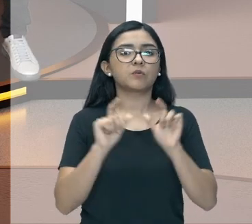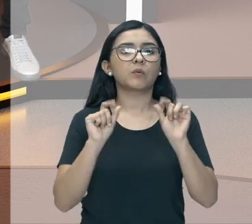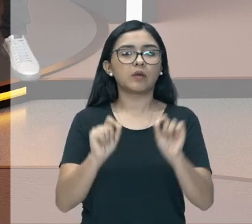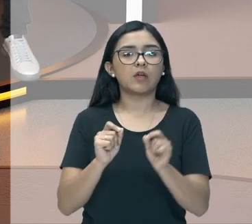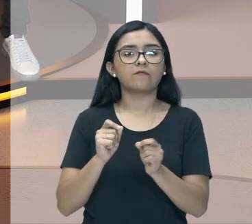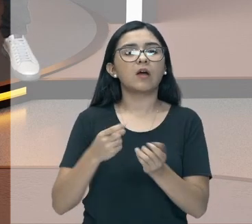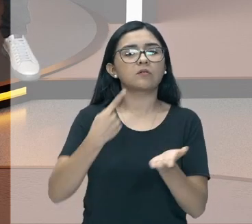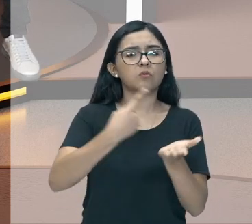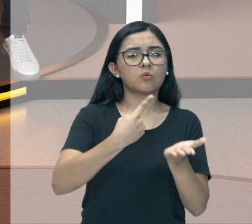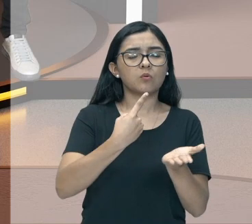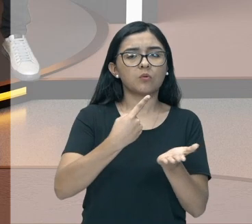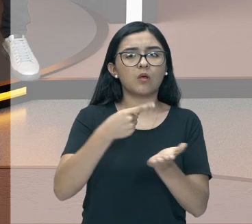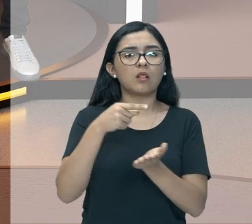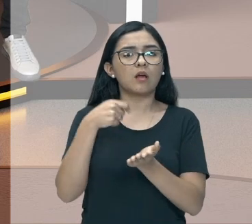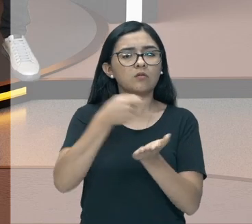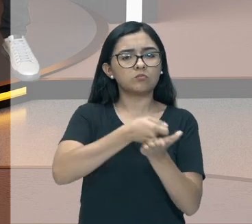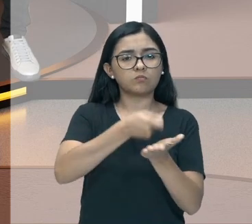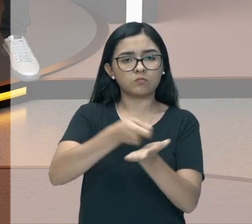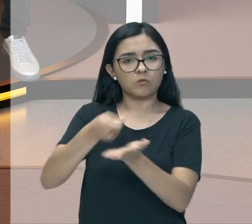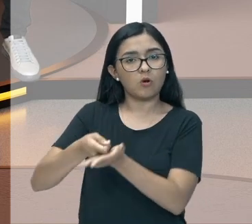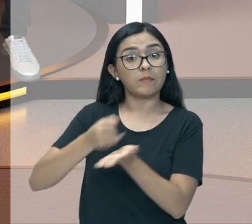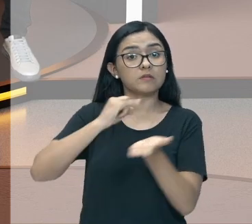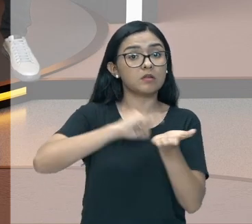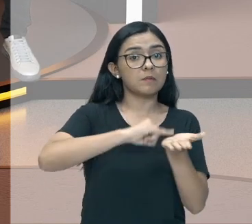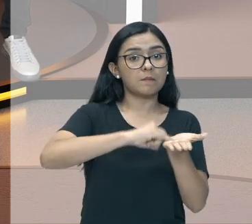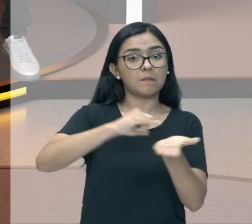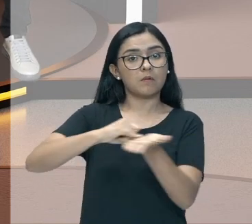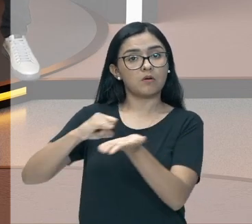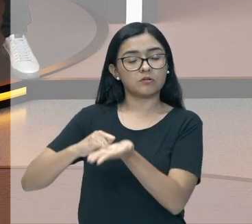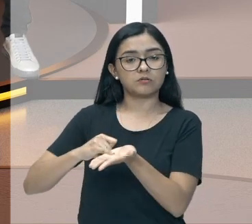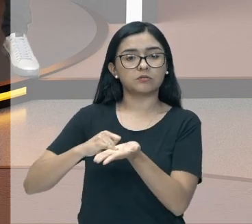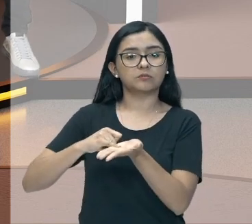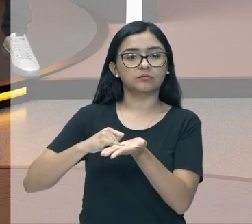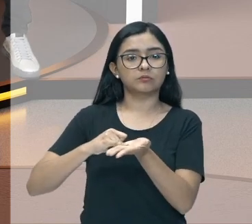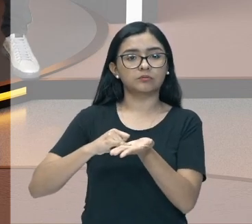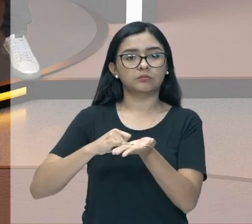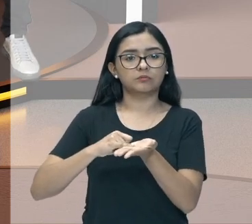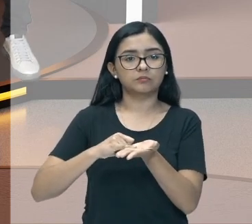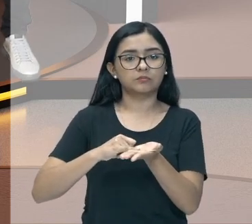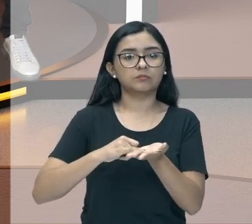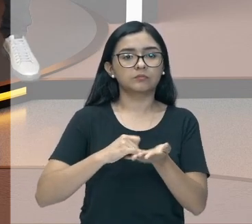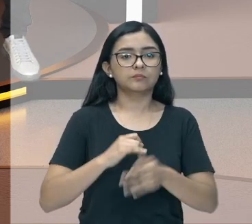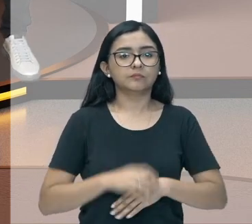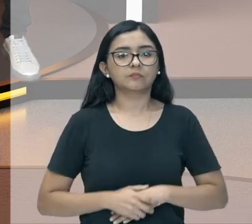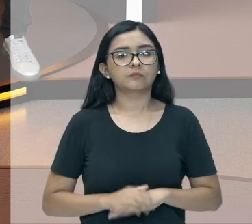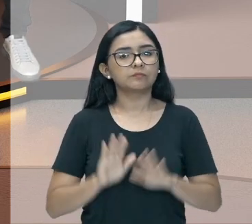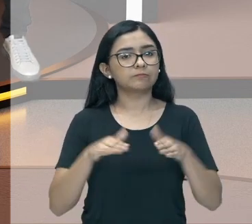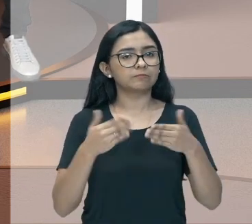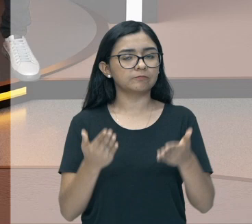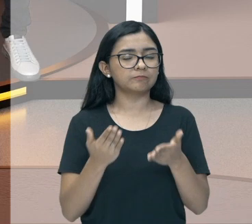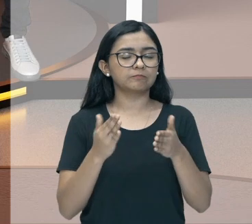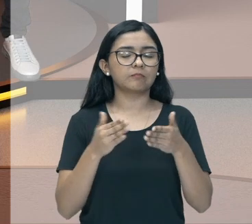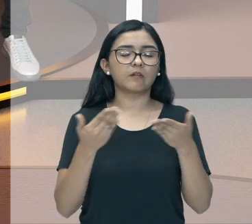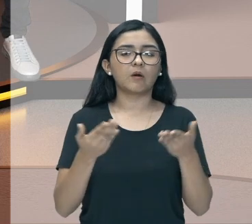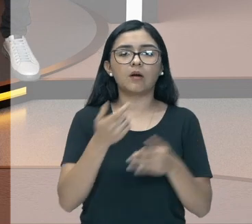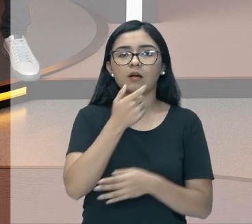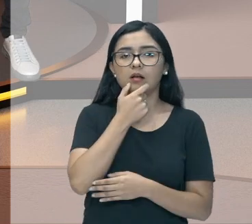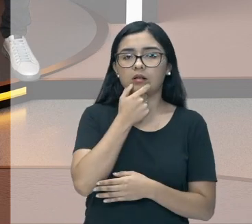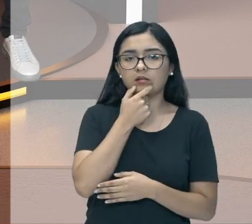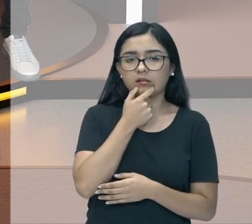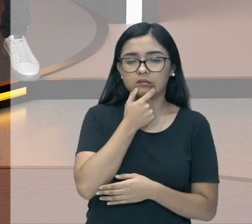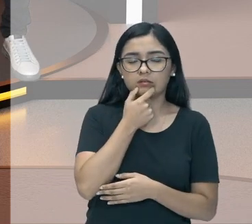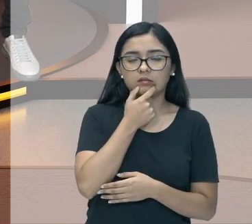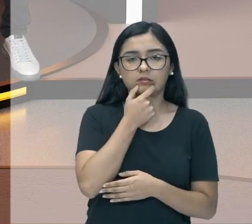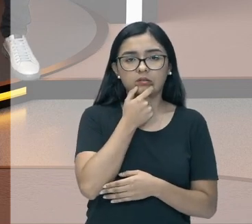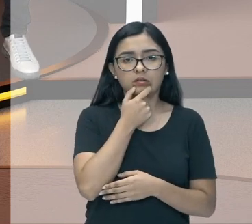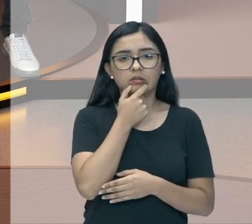sobre os colonos. É exatamente isso que vai acontecer. Então, a princípio, né, a Inglaterra deixou aí